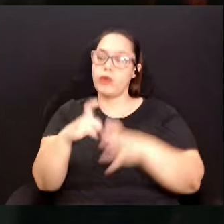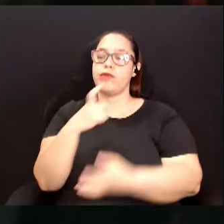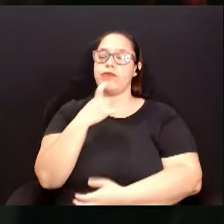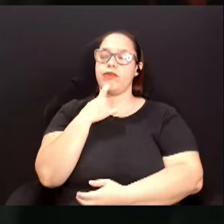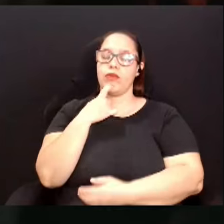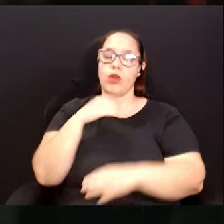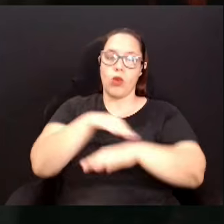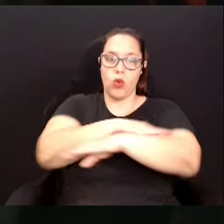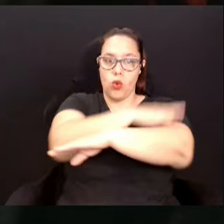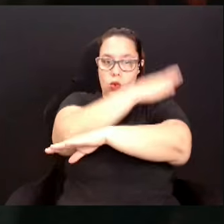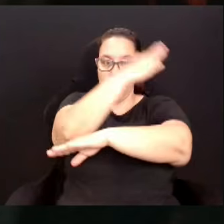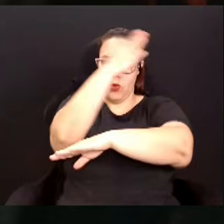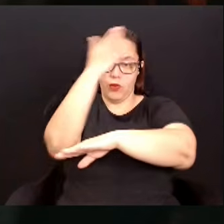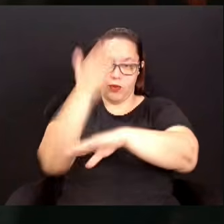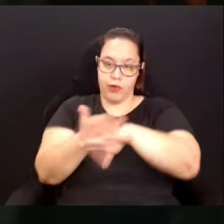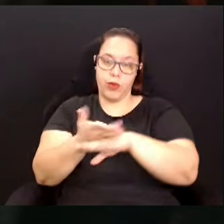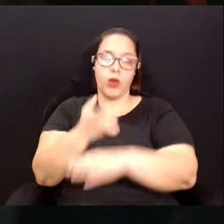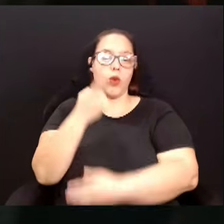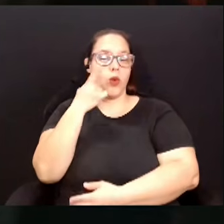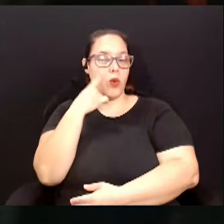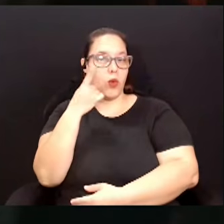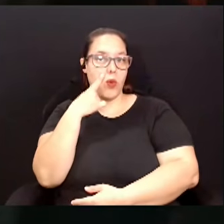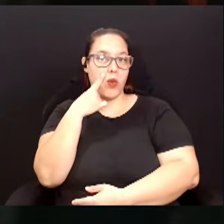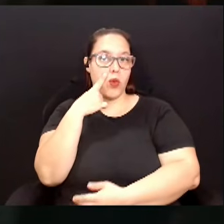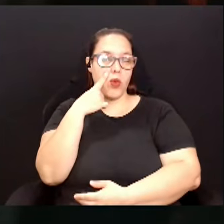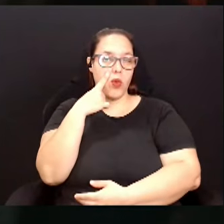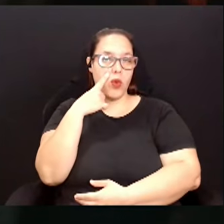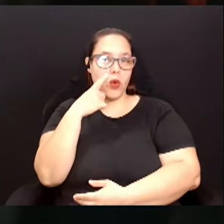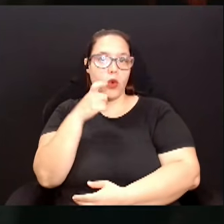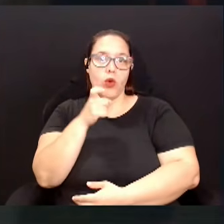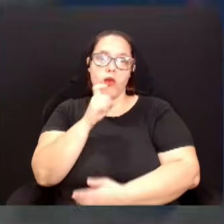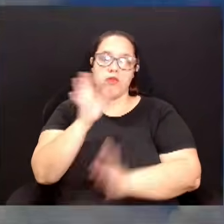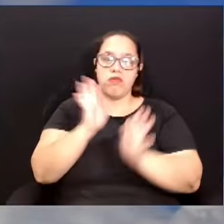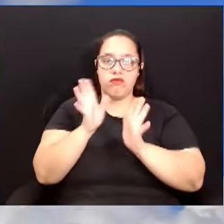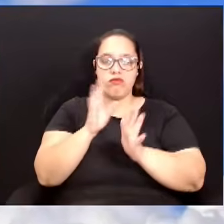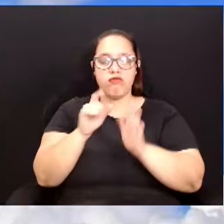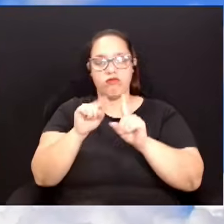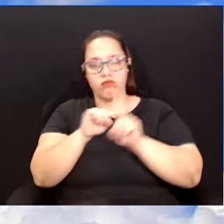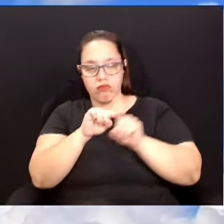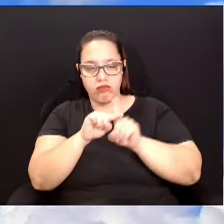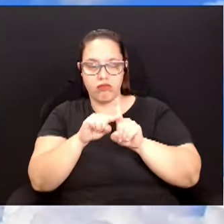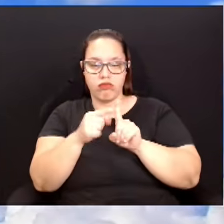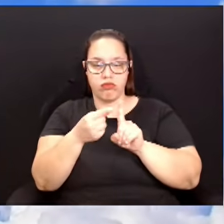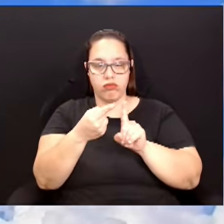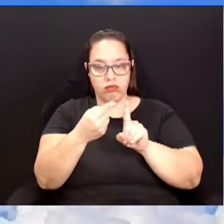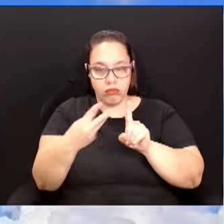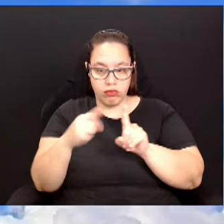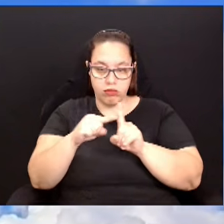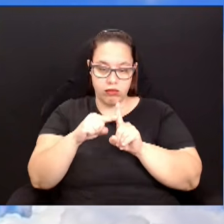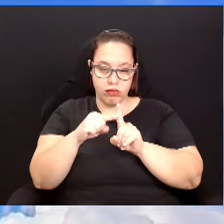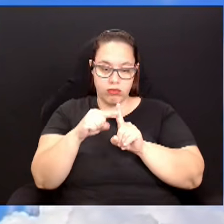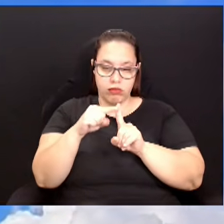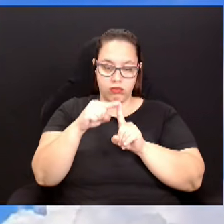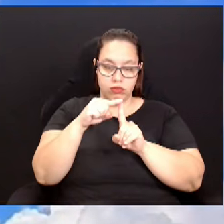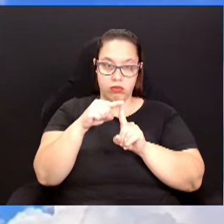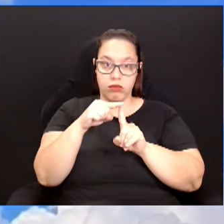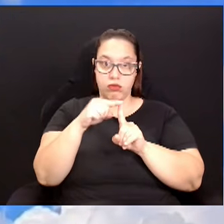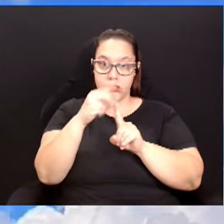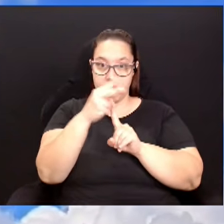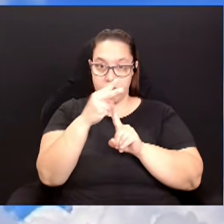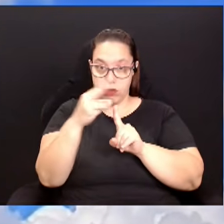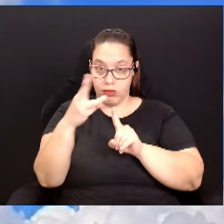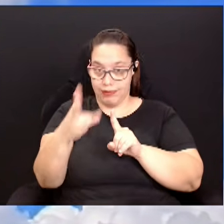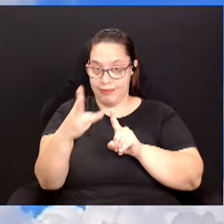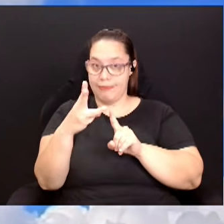dia. Olha só, o dia amanheceu um pouquinho fresco, né? Mínima 13, a máxima vai até os 23 graus. Essa